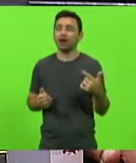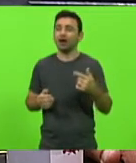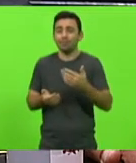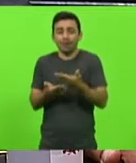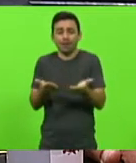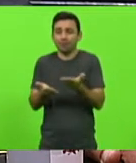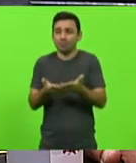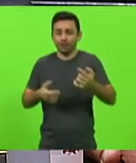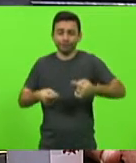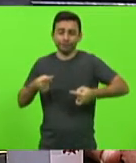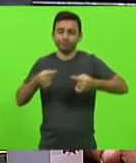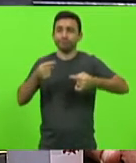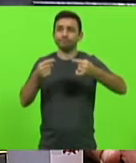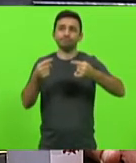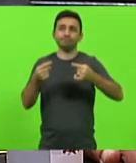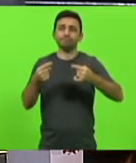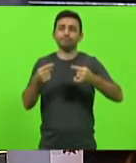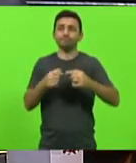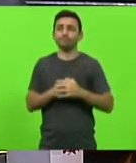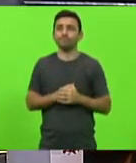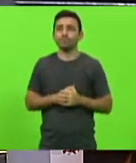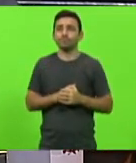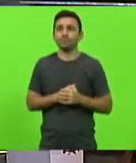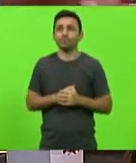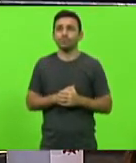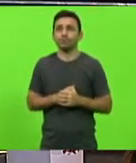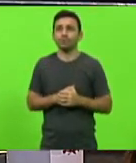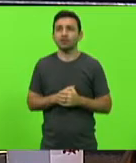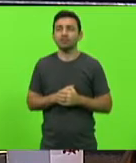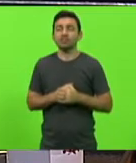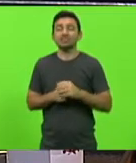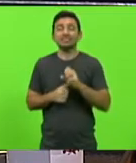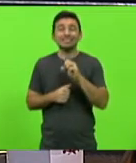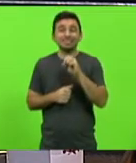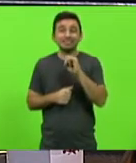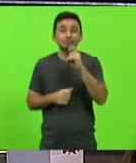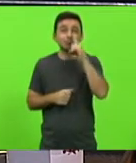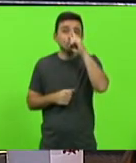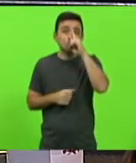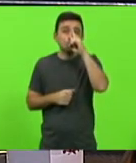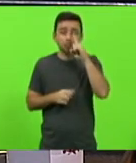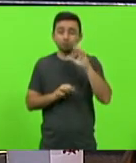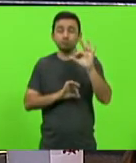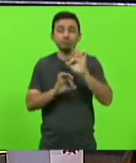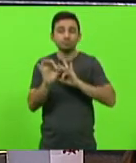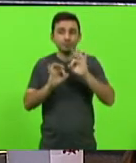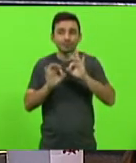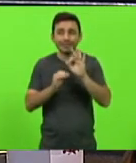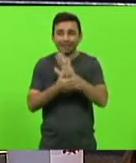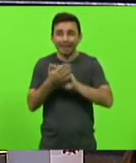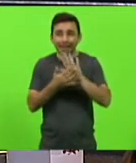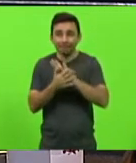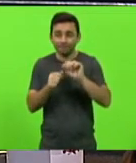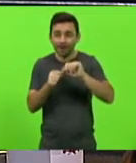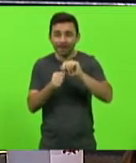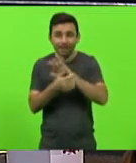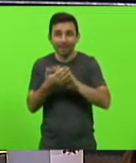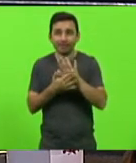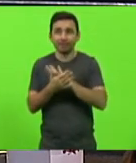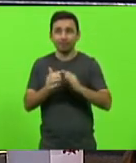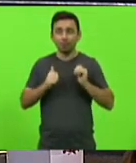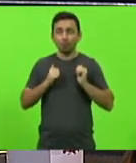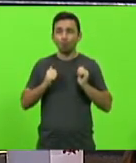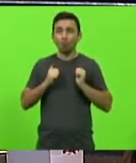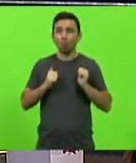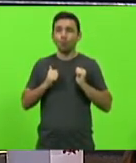competitividade. E o risco que nós corremos, se não planejarmos e executarmos essas ações,